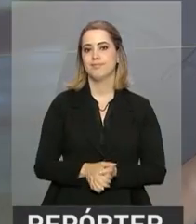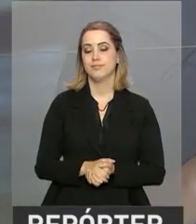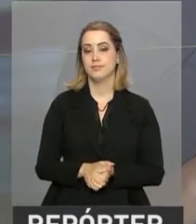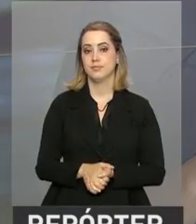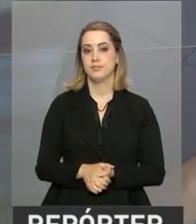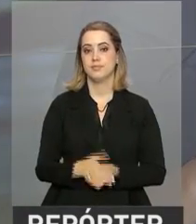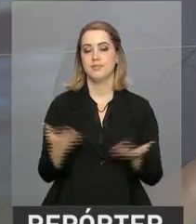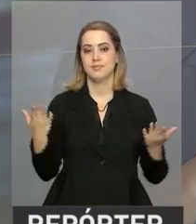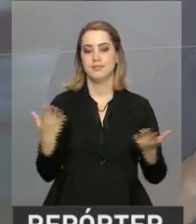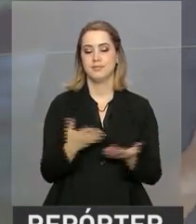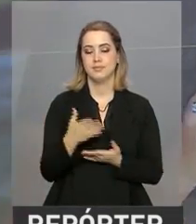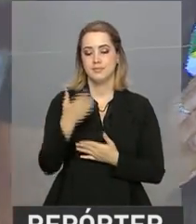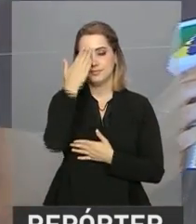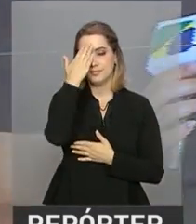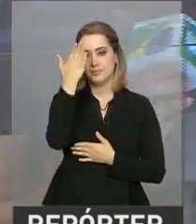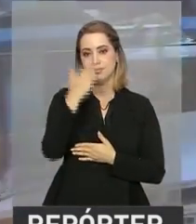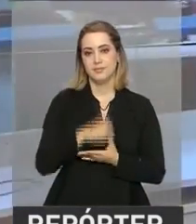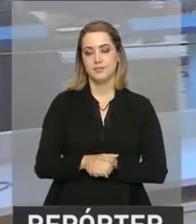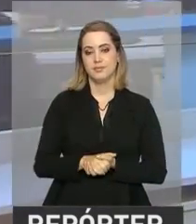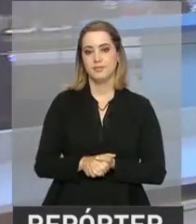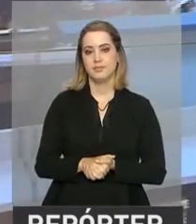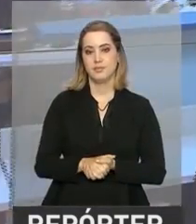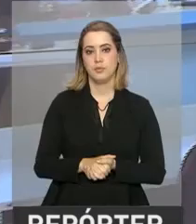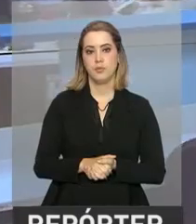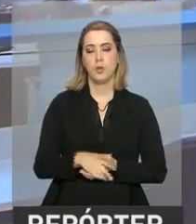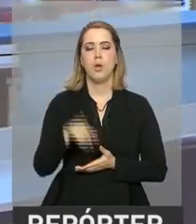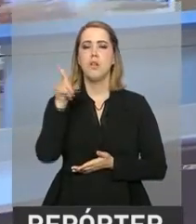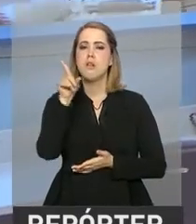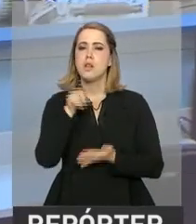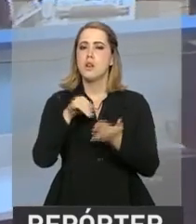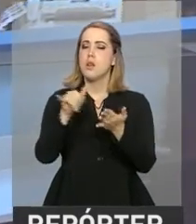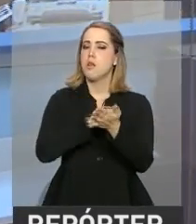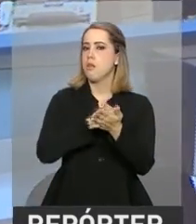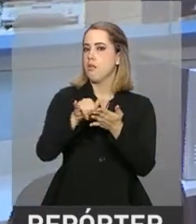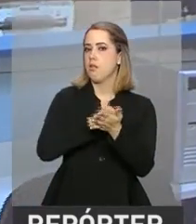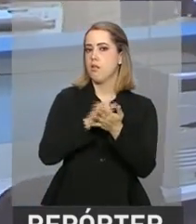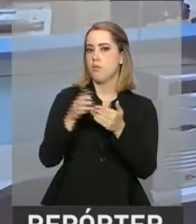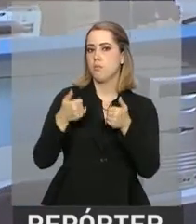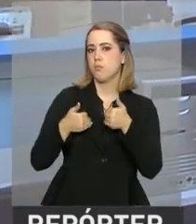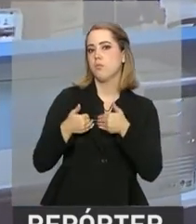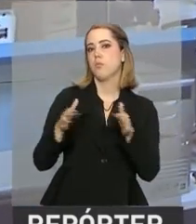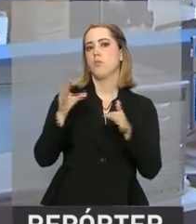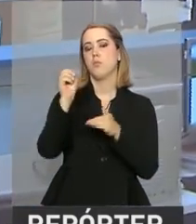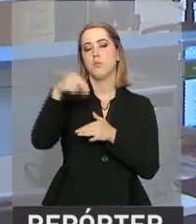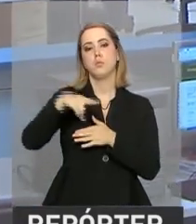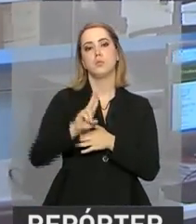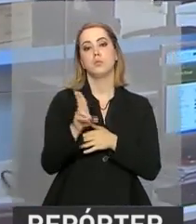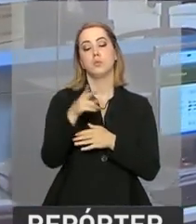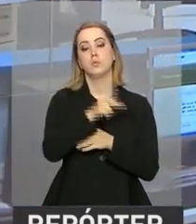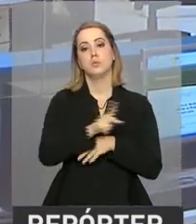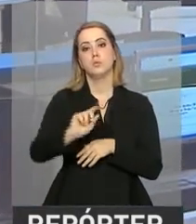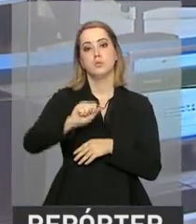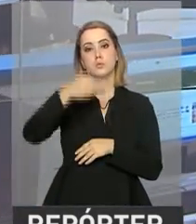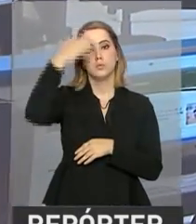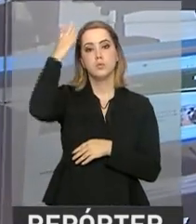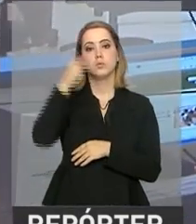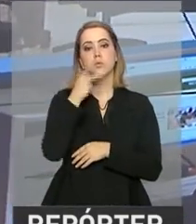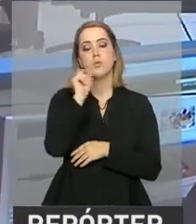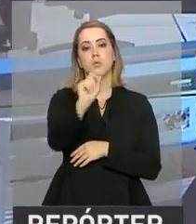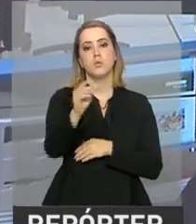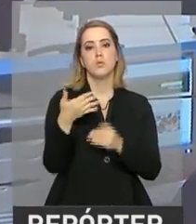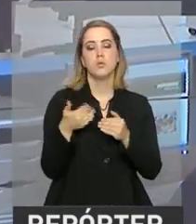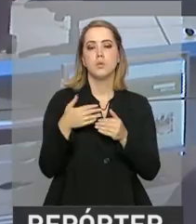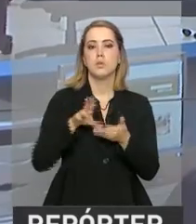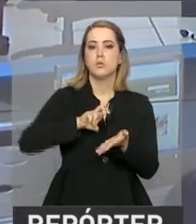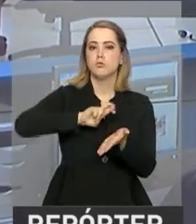obrigado ana em nova york durante a abertura da assembléia geral da onu o presidente michel temer falou sobre o processo